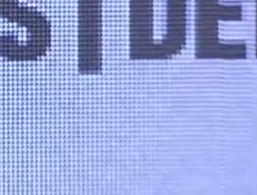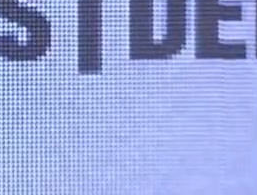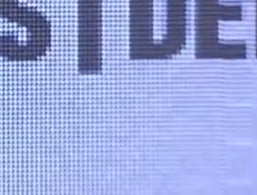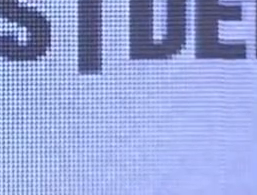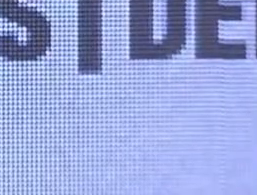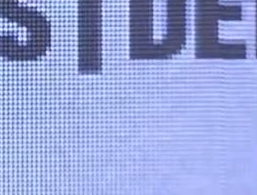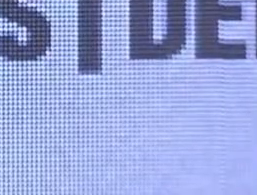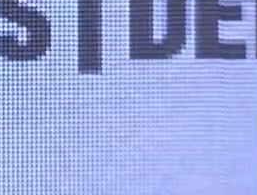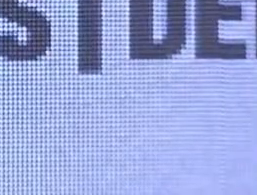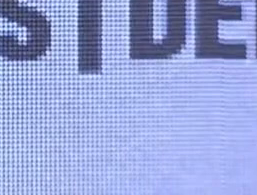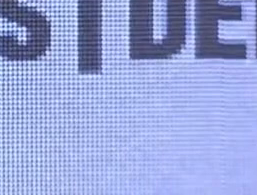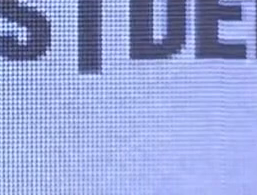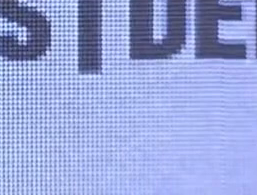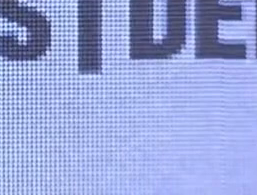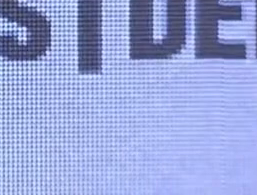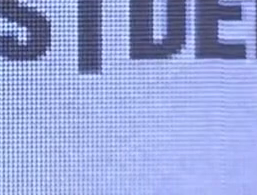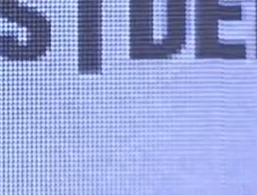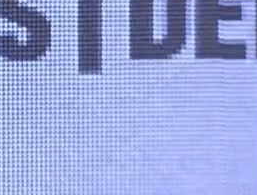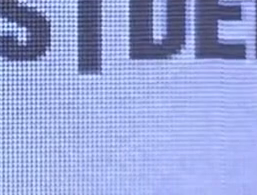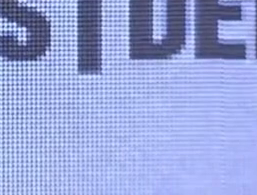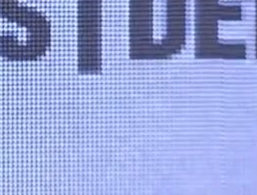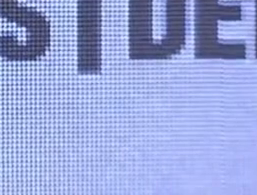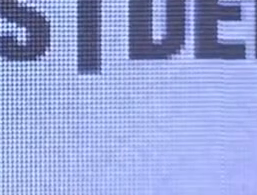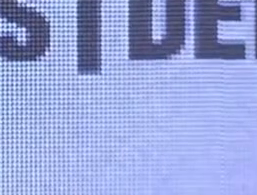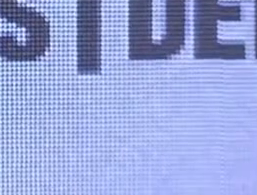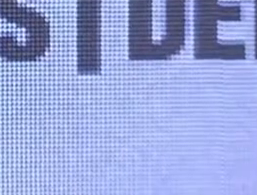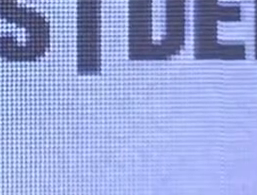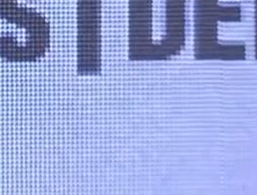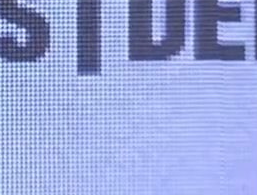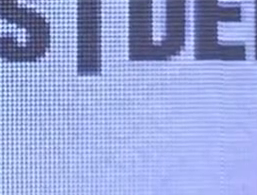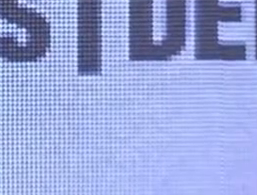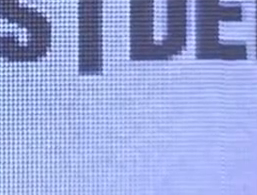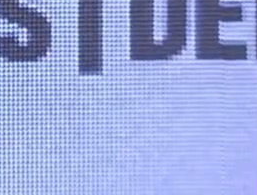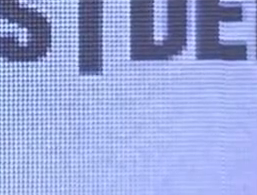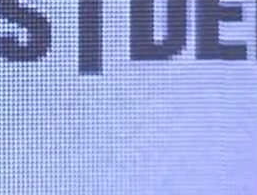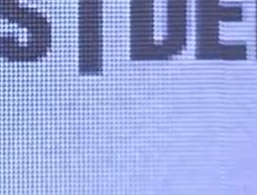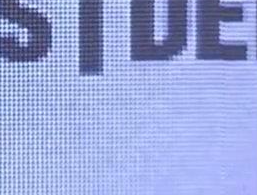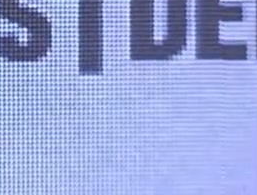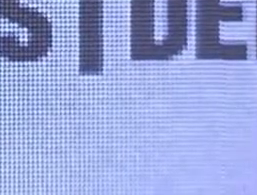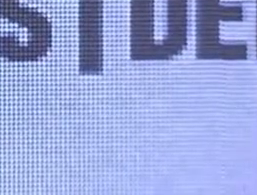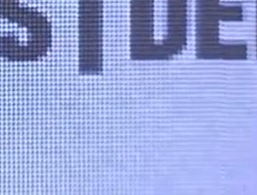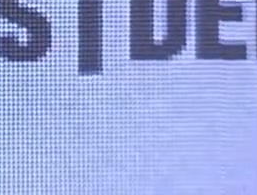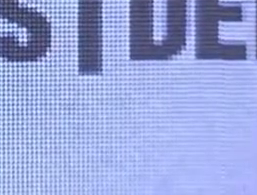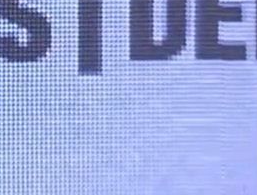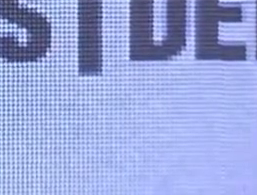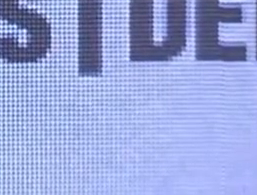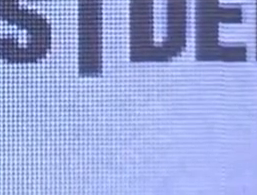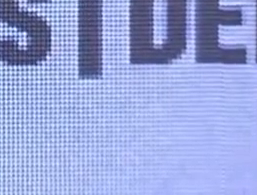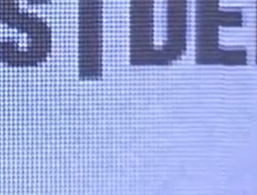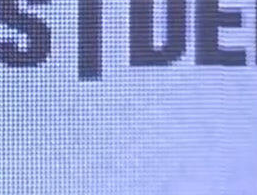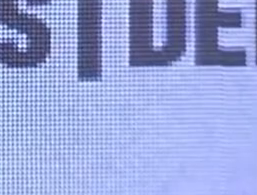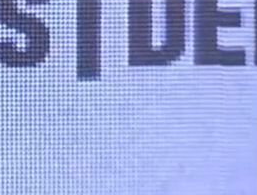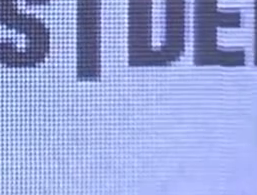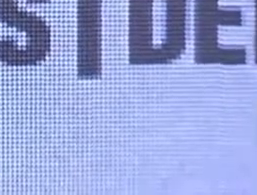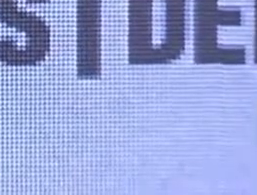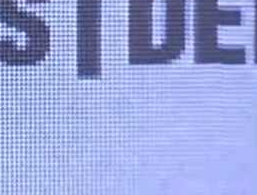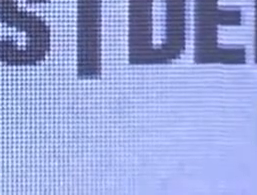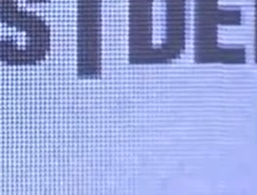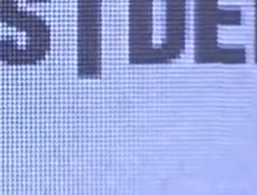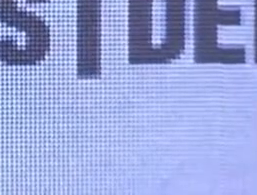uma condição bastante adversa, em meio à pandemia, que ainda não acabou, e em modo